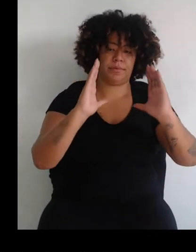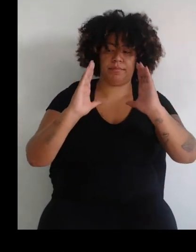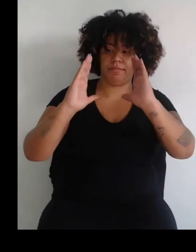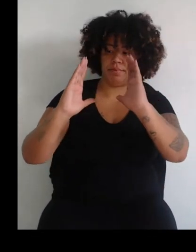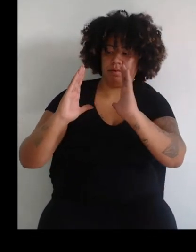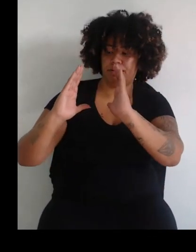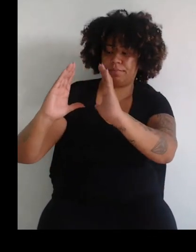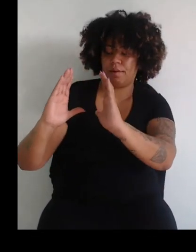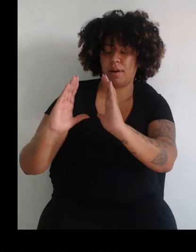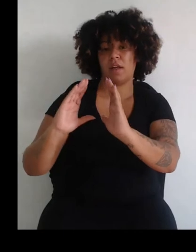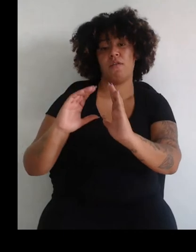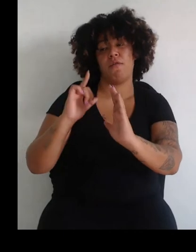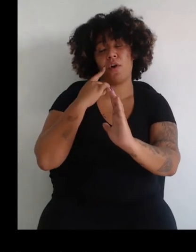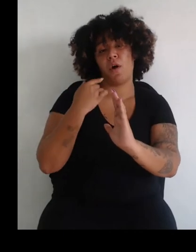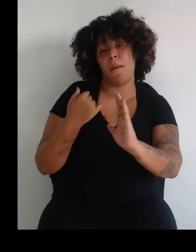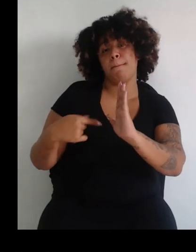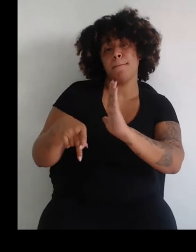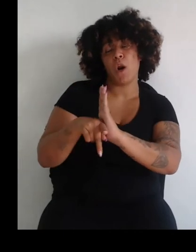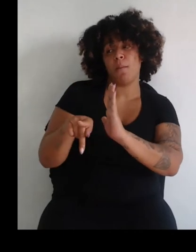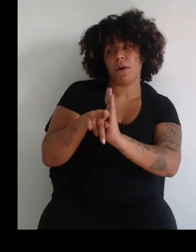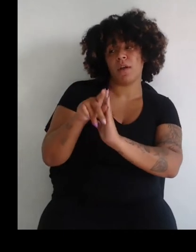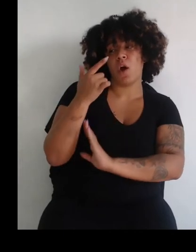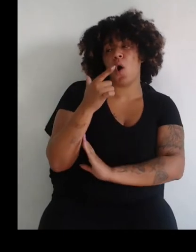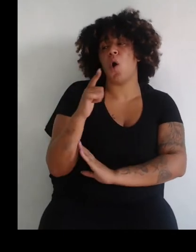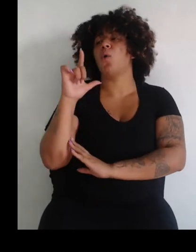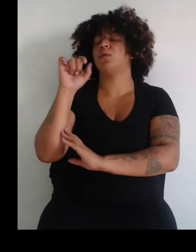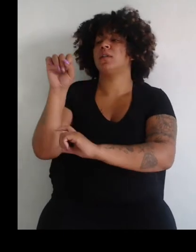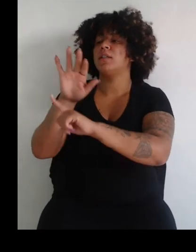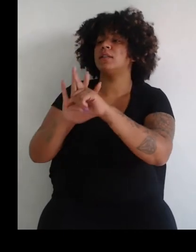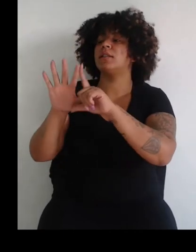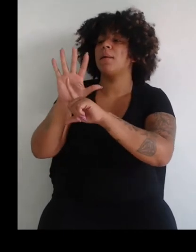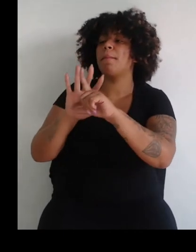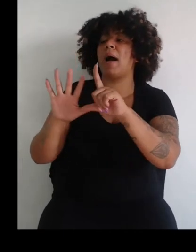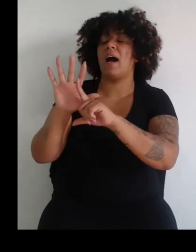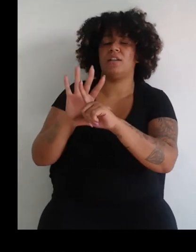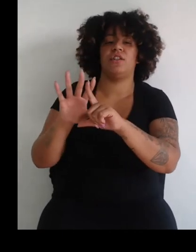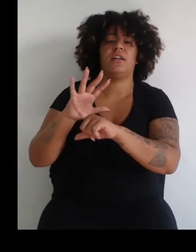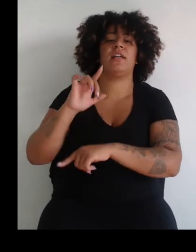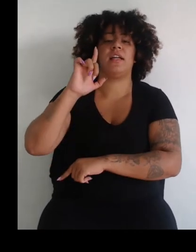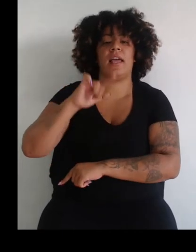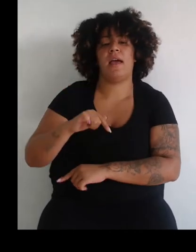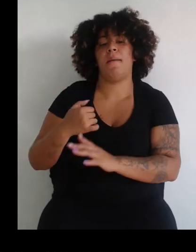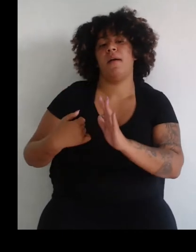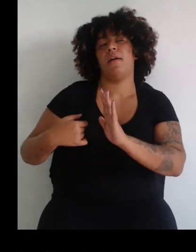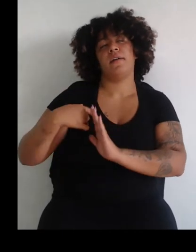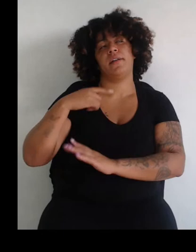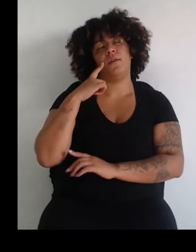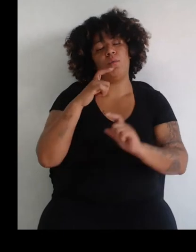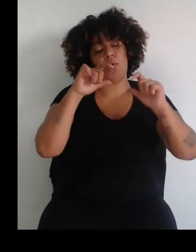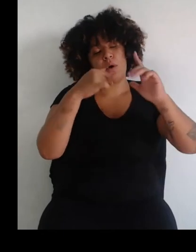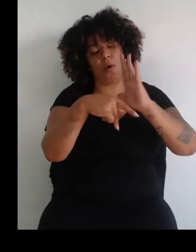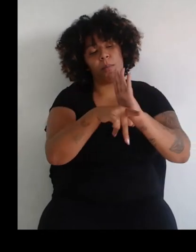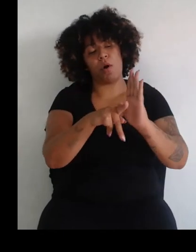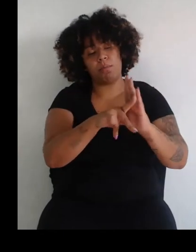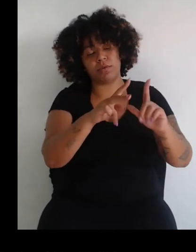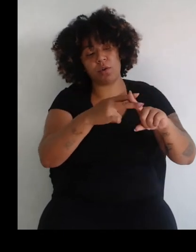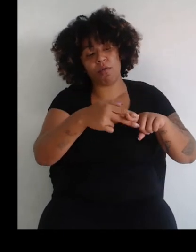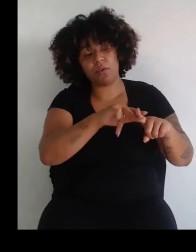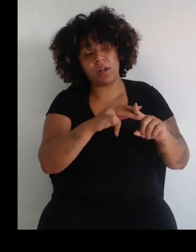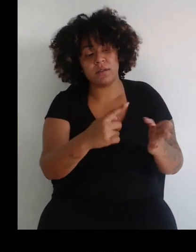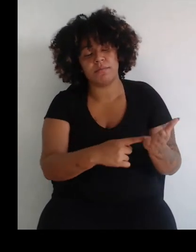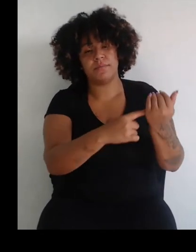influenciadas por imagens de cabines automáticas não é aqui uma reivindicação histórica causal